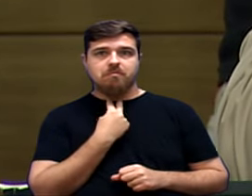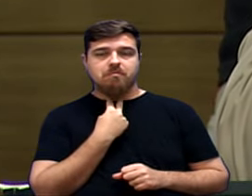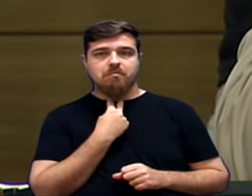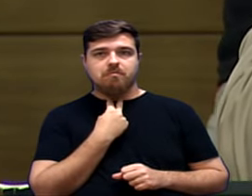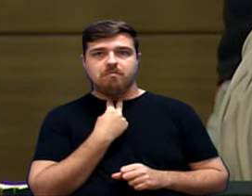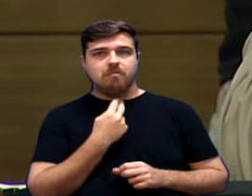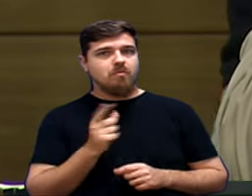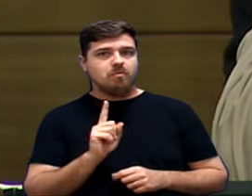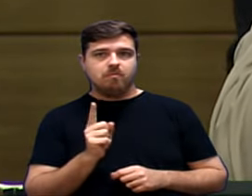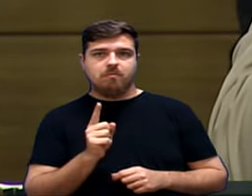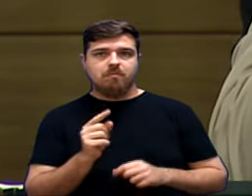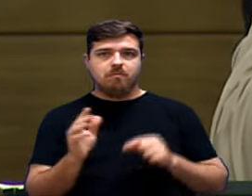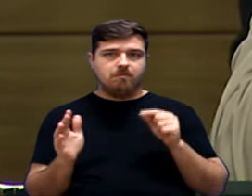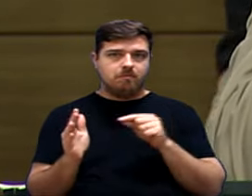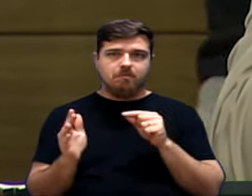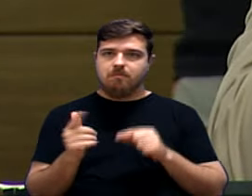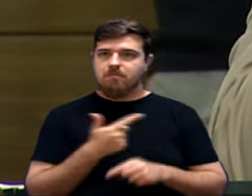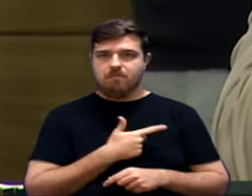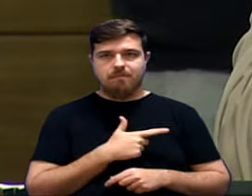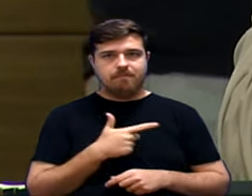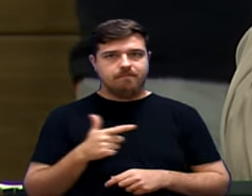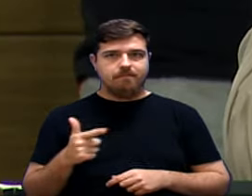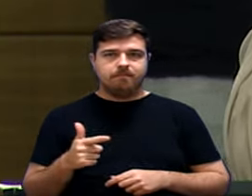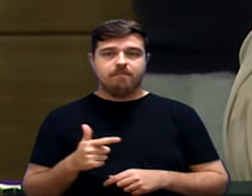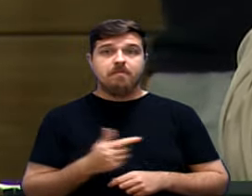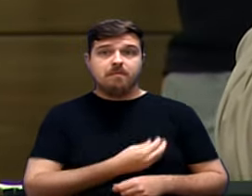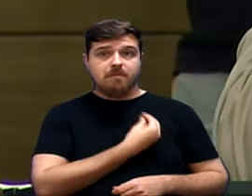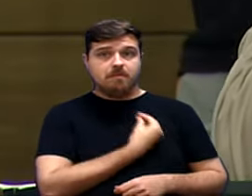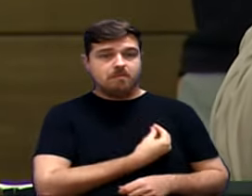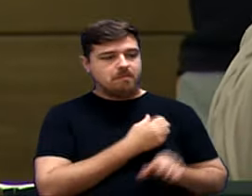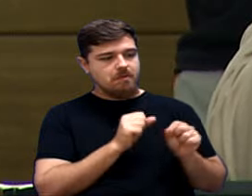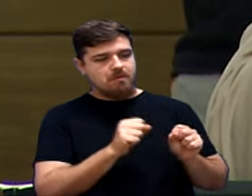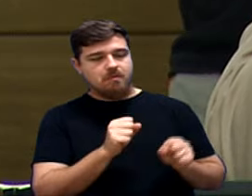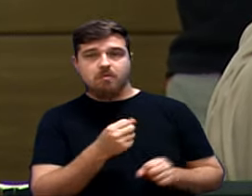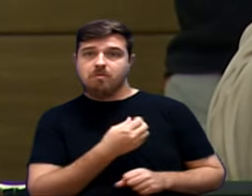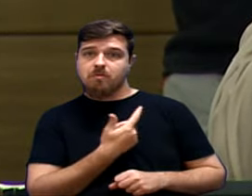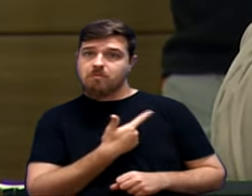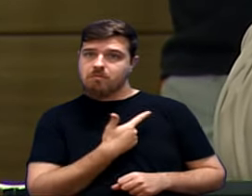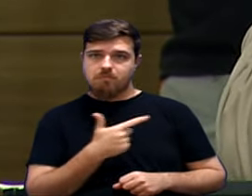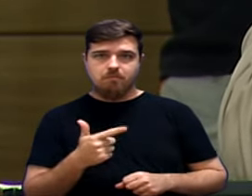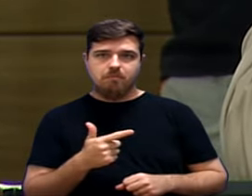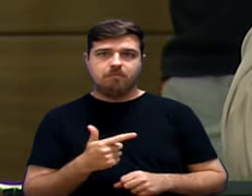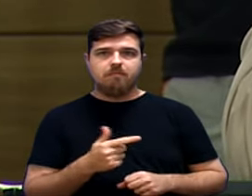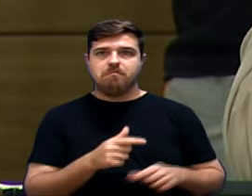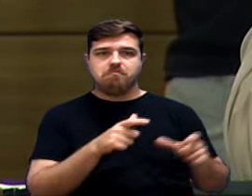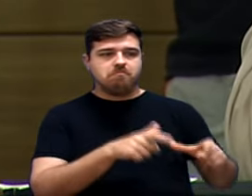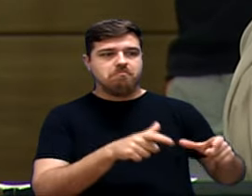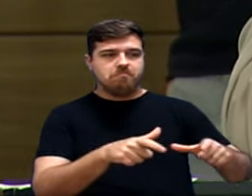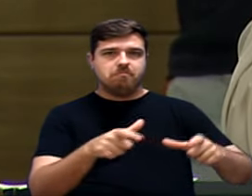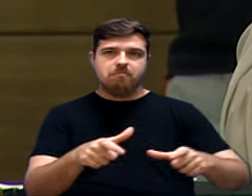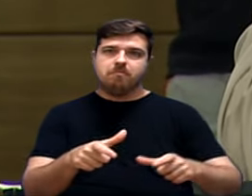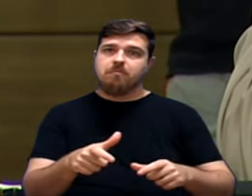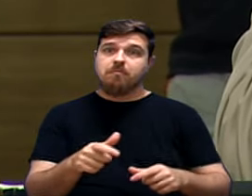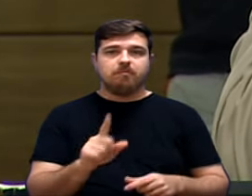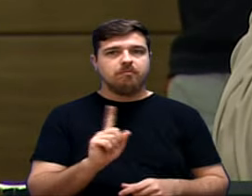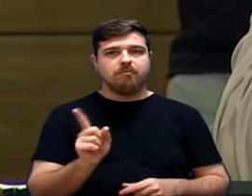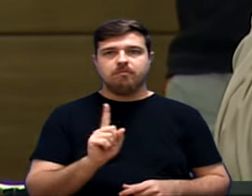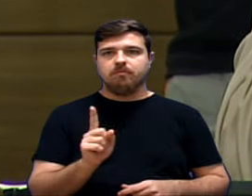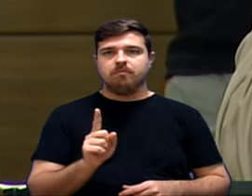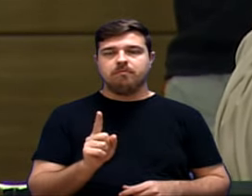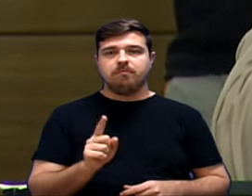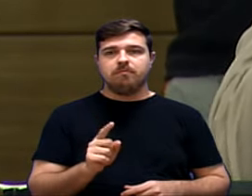que permite ou não permite a ocupação em em área de vás na verdade